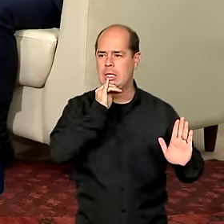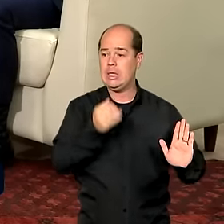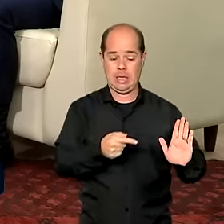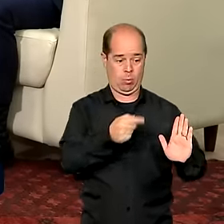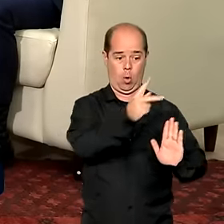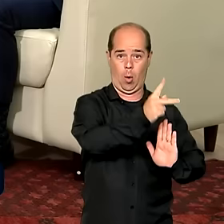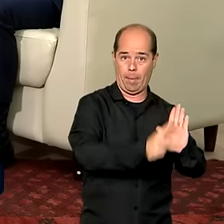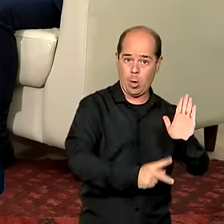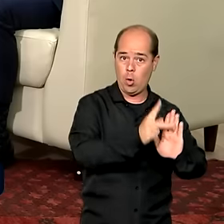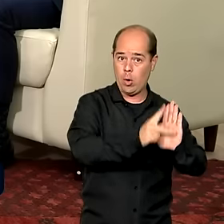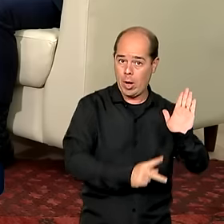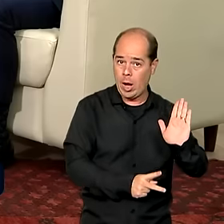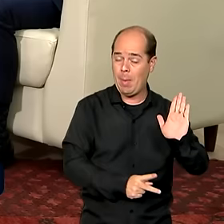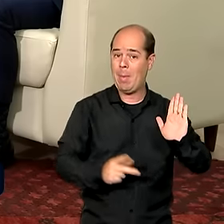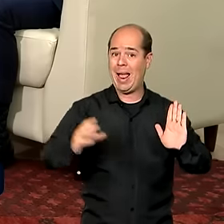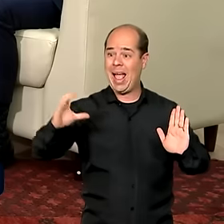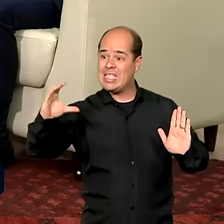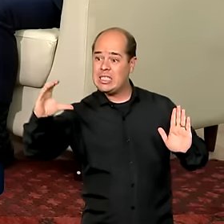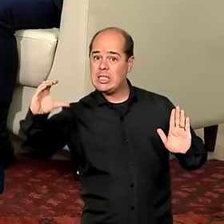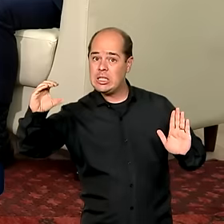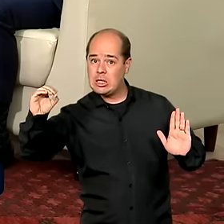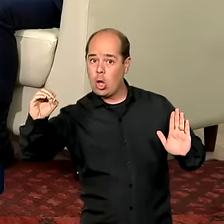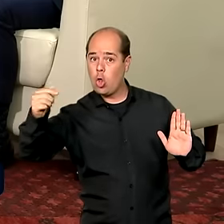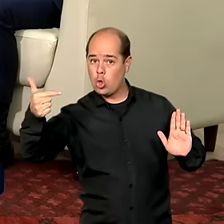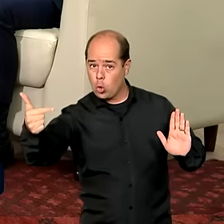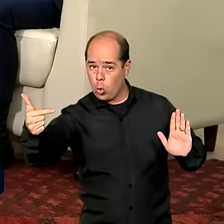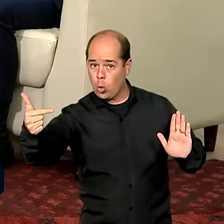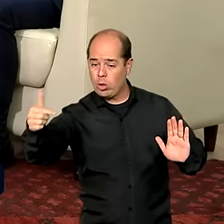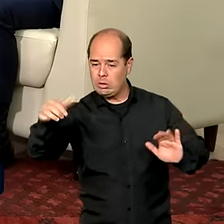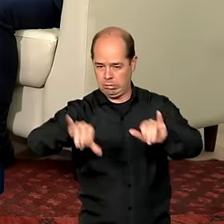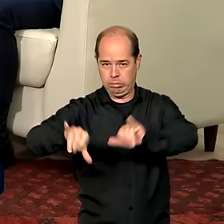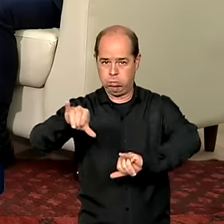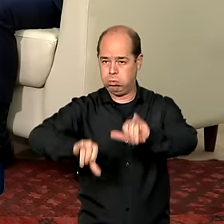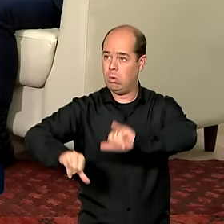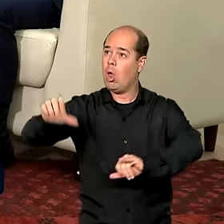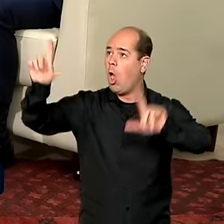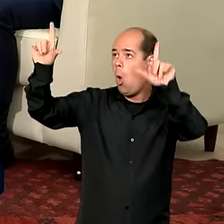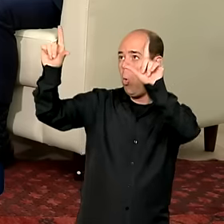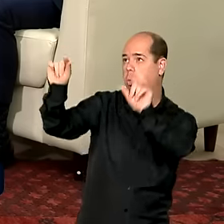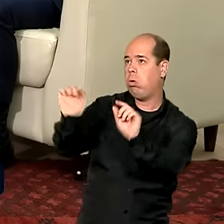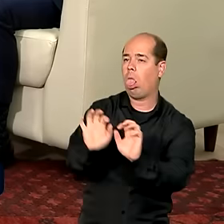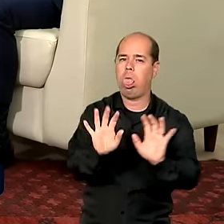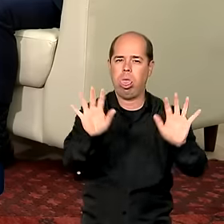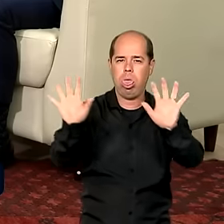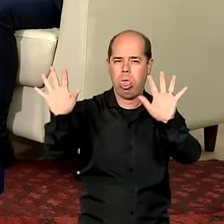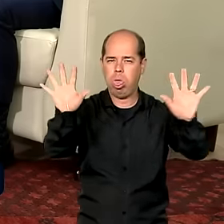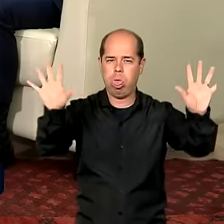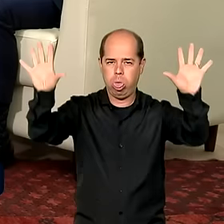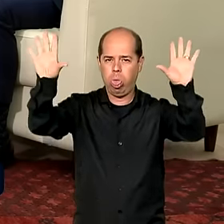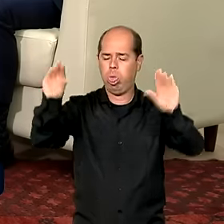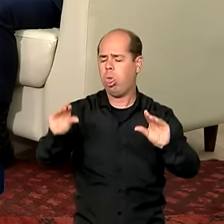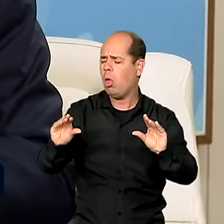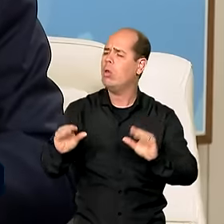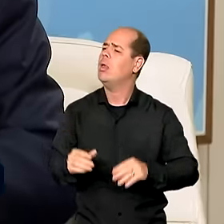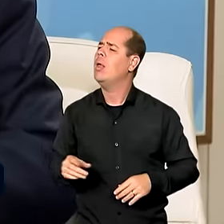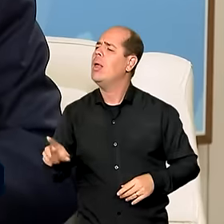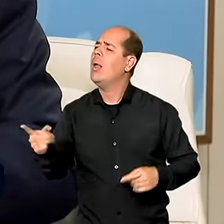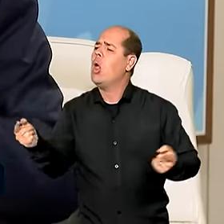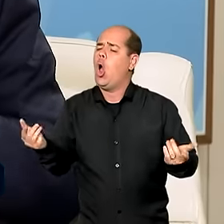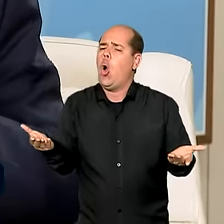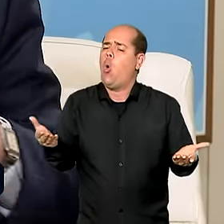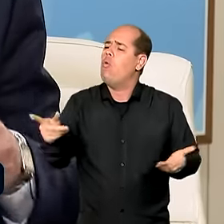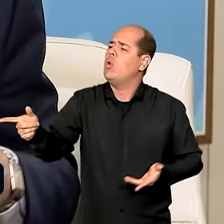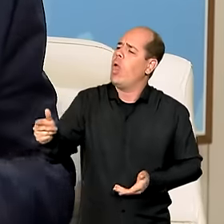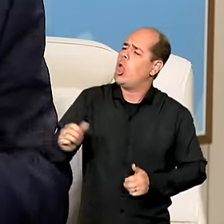né combustíveis renovação de frota de carros e caminhões que que o senhor pode nos falar do que foi feito nesse aspecto